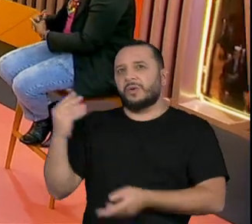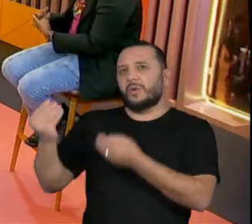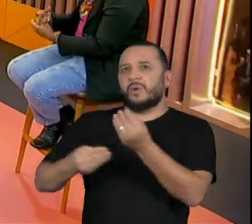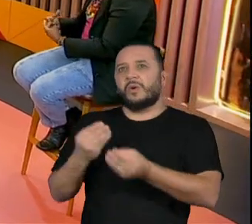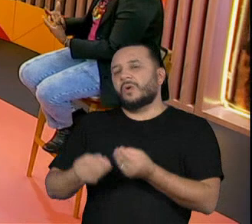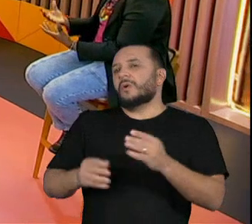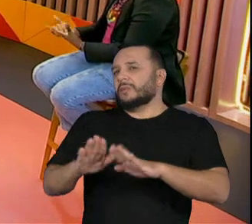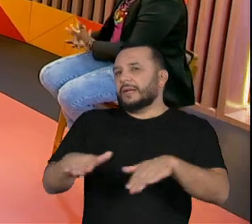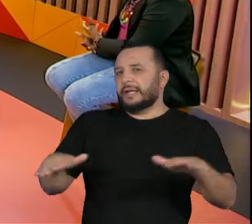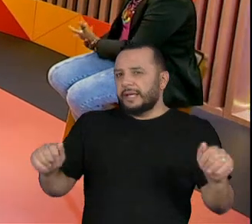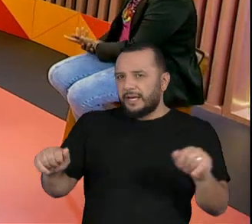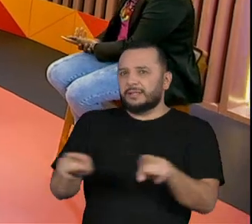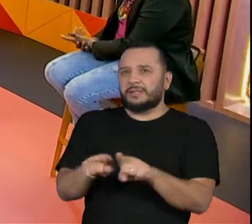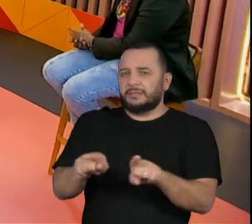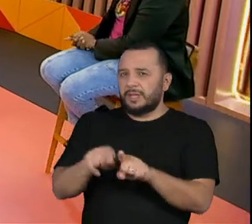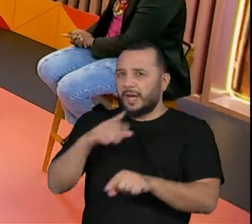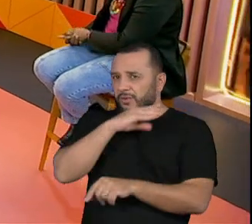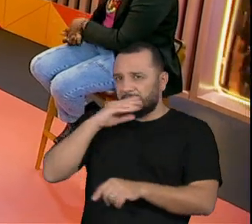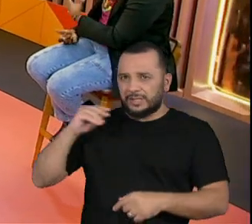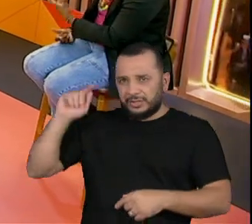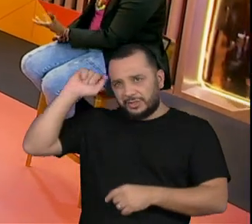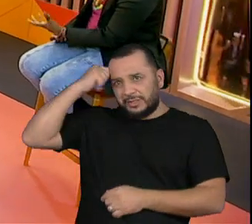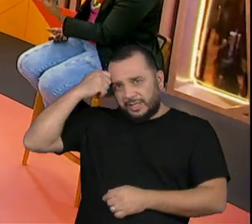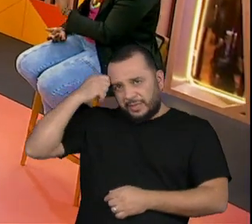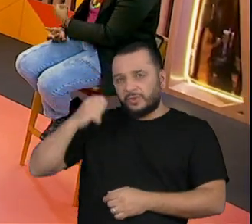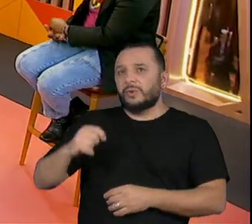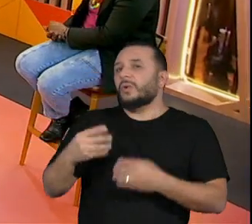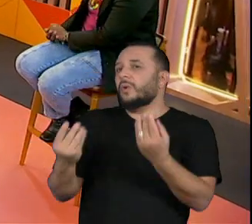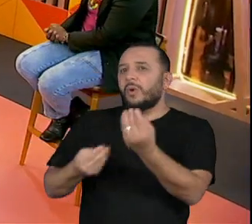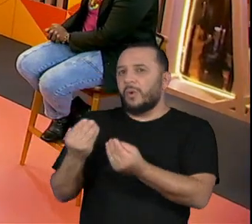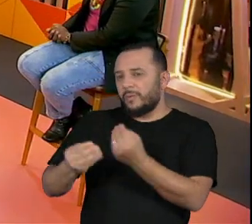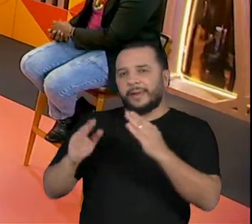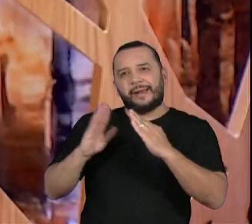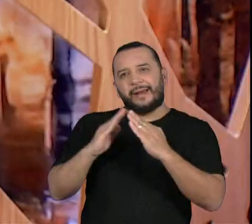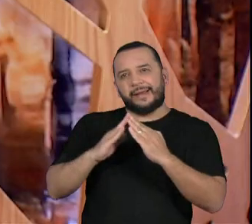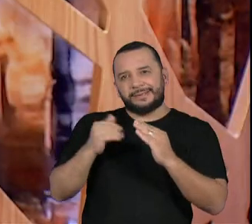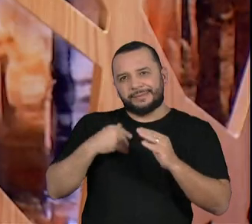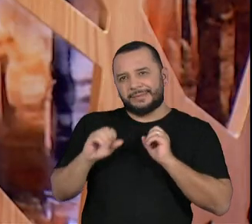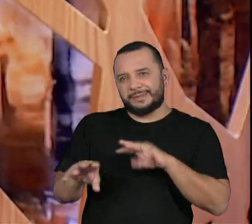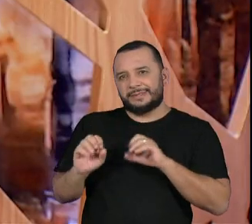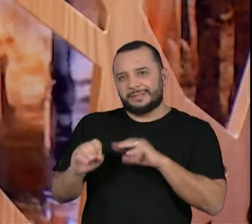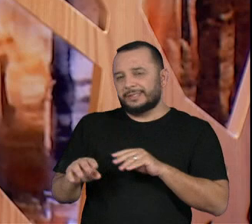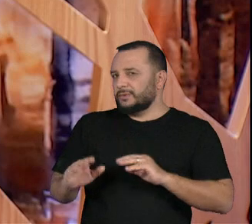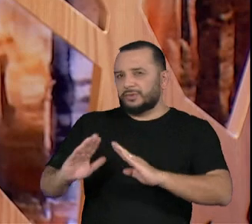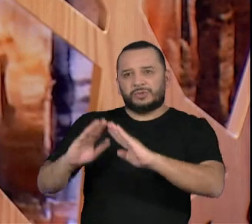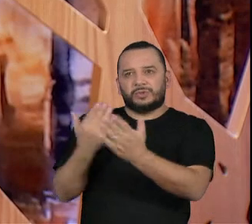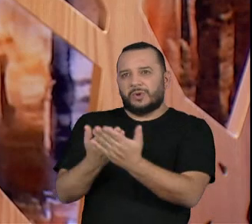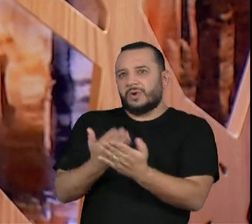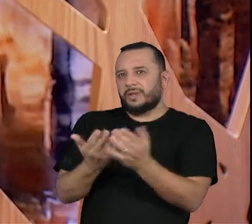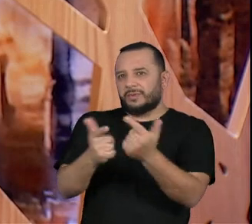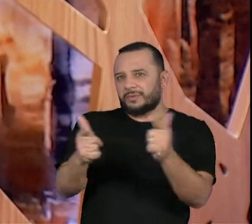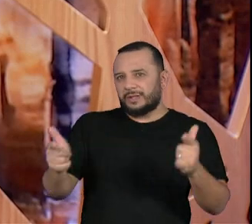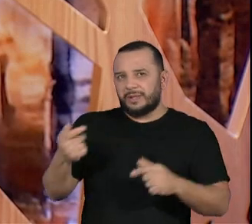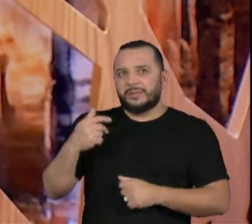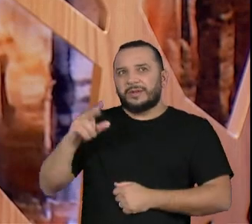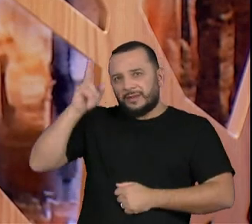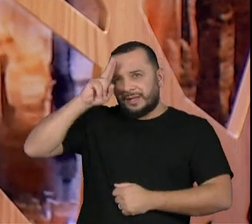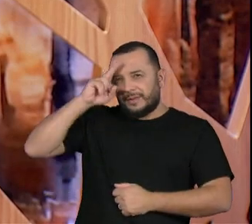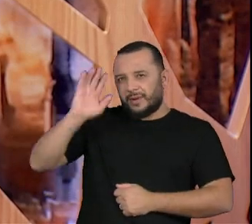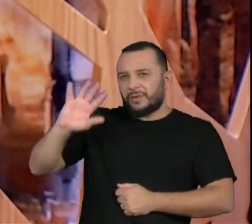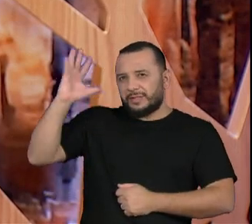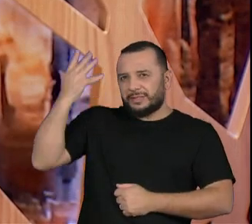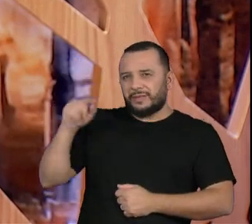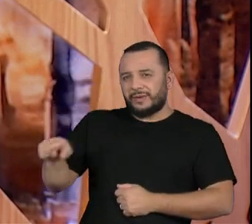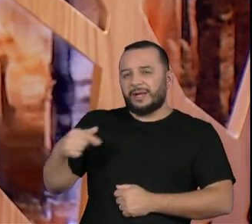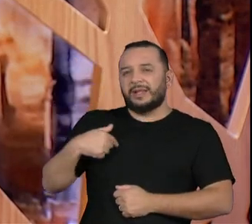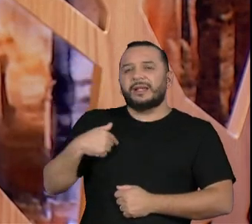criança ou agora uma adolescente negra, ela teve que vivenciar em casa, não na escola. Eu lembro um episódio que quando ela tinha